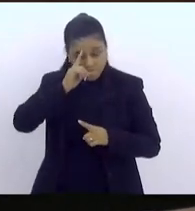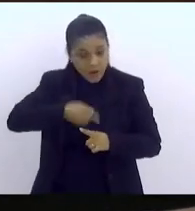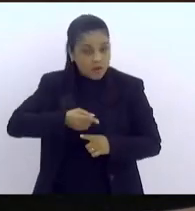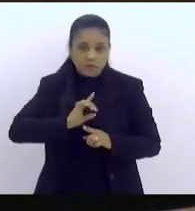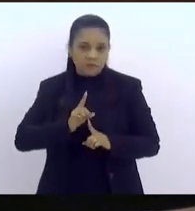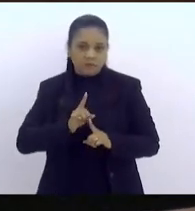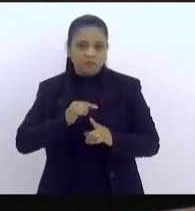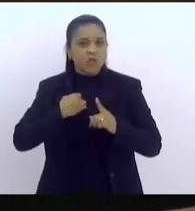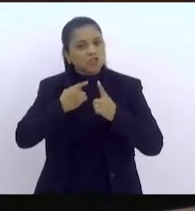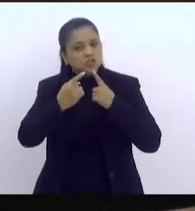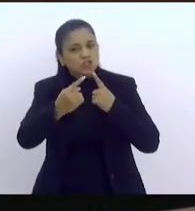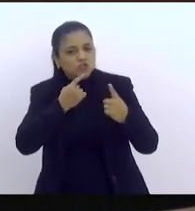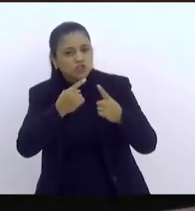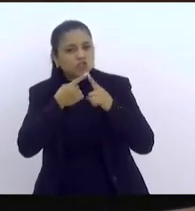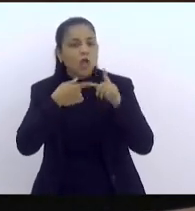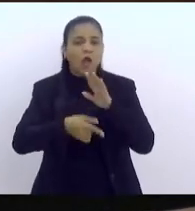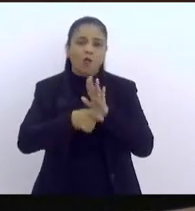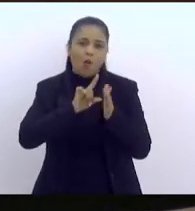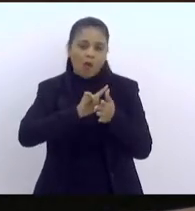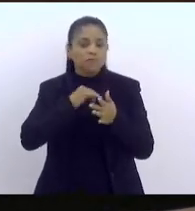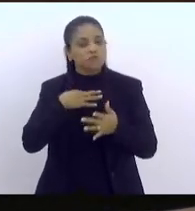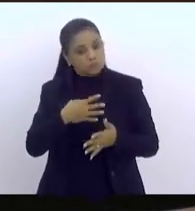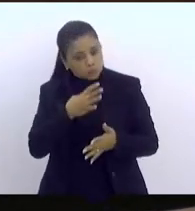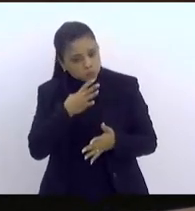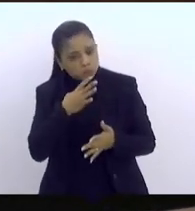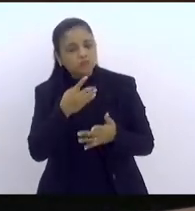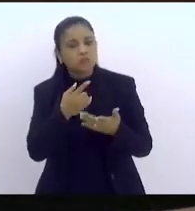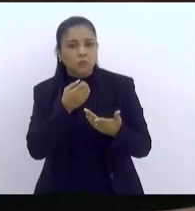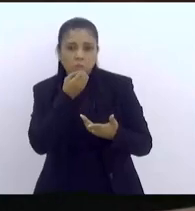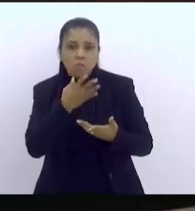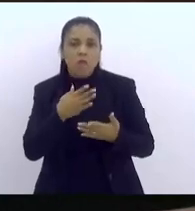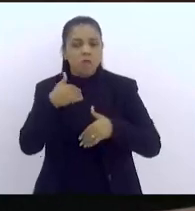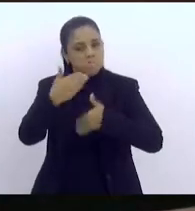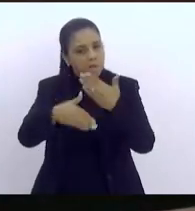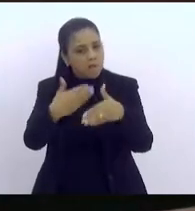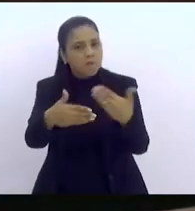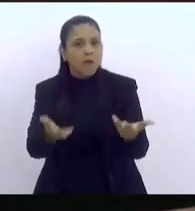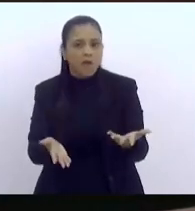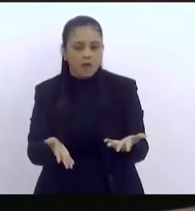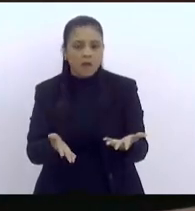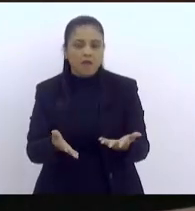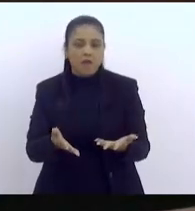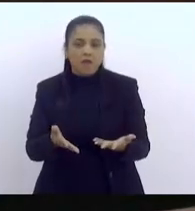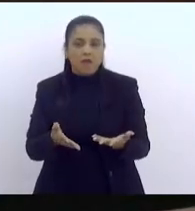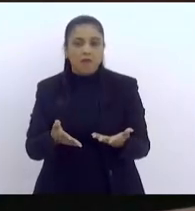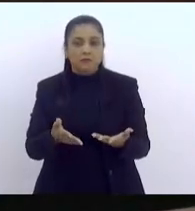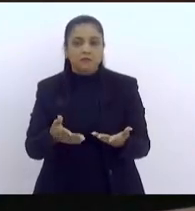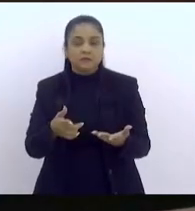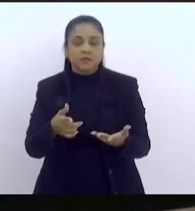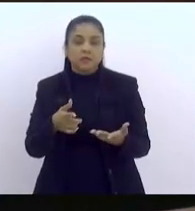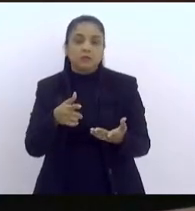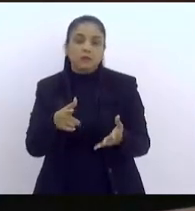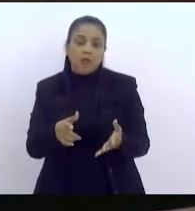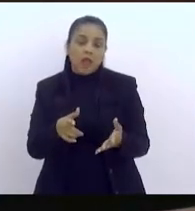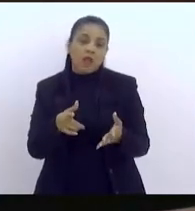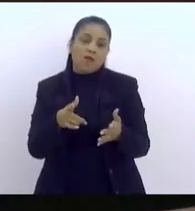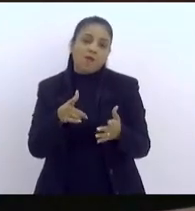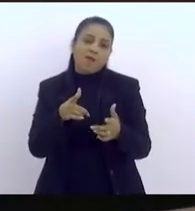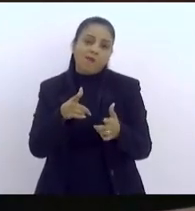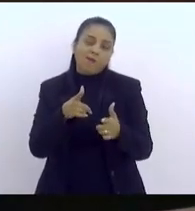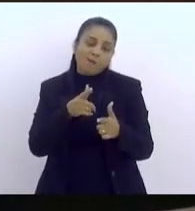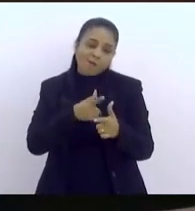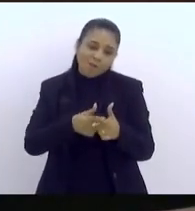diálogo e reconhecemos quando as coisas andam bem. Então, acho que é uma questão de estigmatizar, que é muito